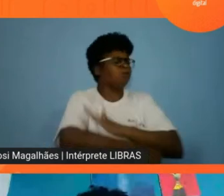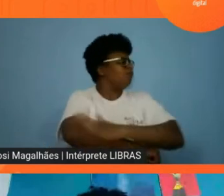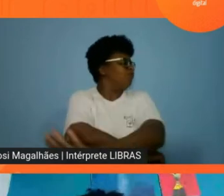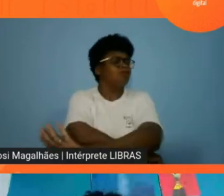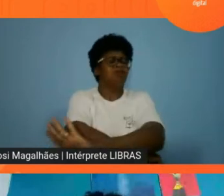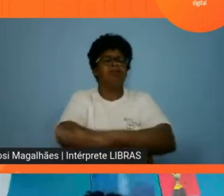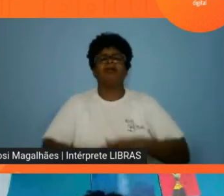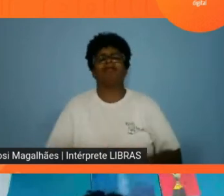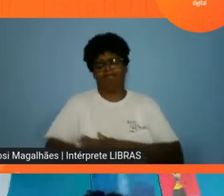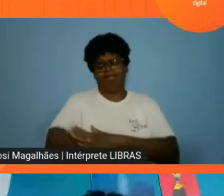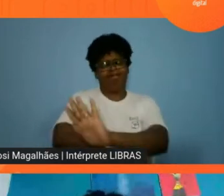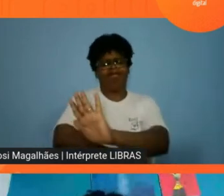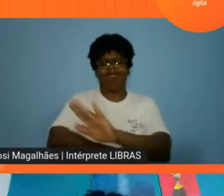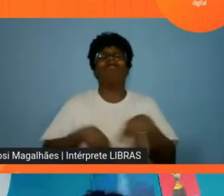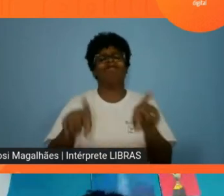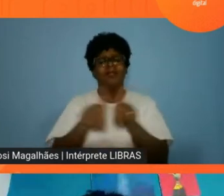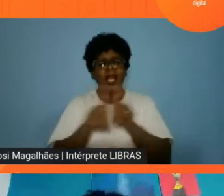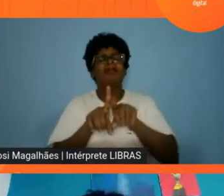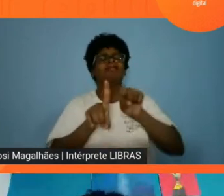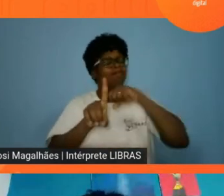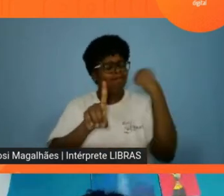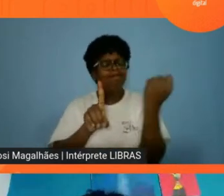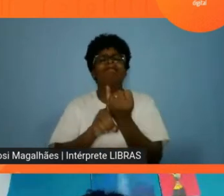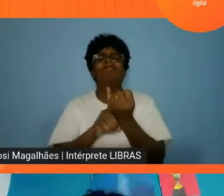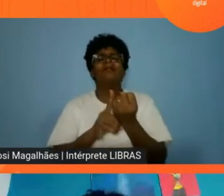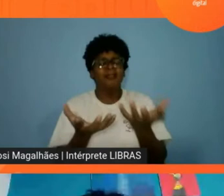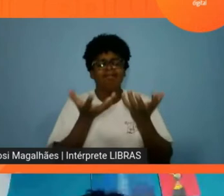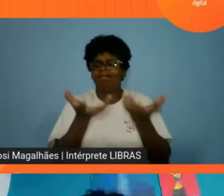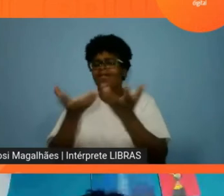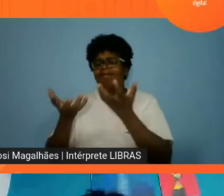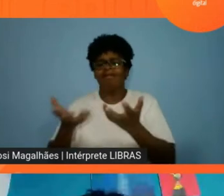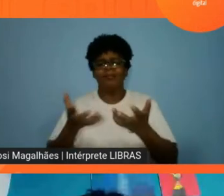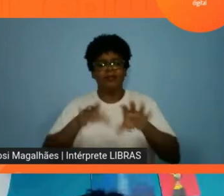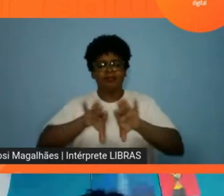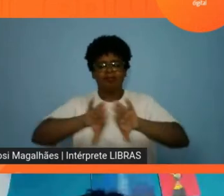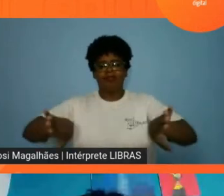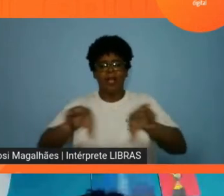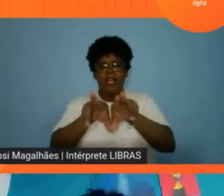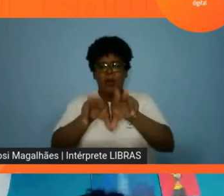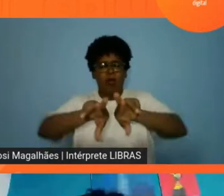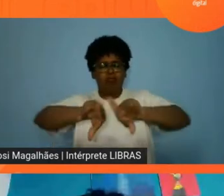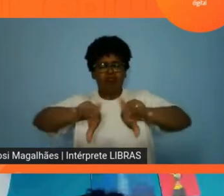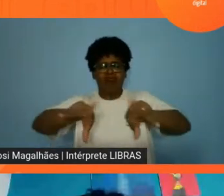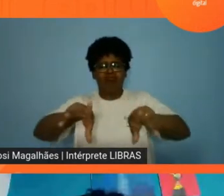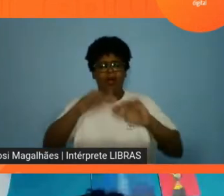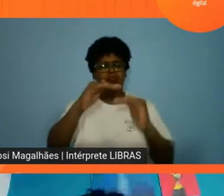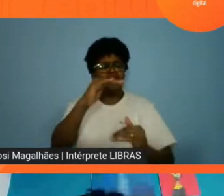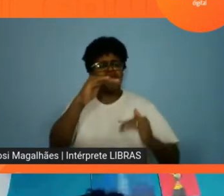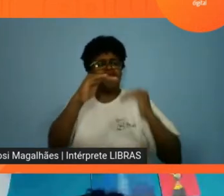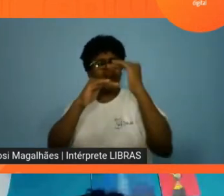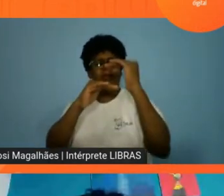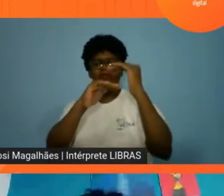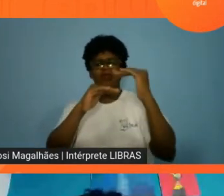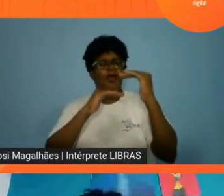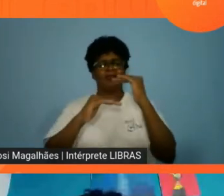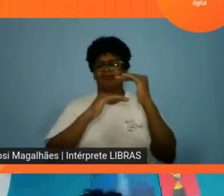é sistêmica e que perpetua essa desigualdade que é de raça, que